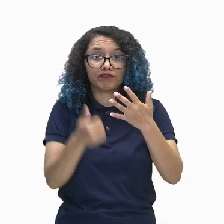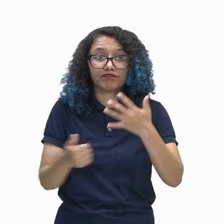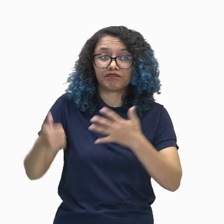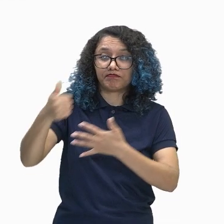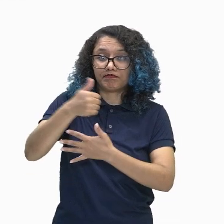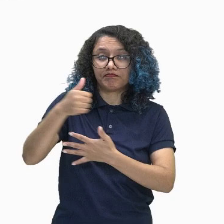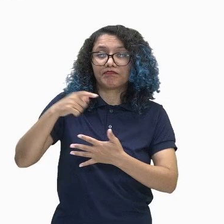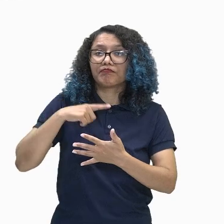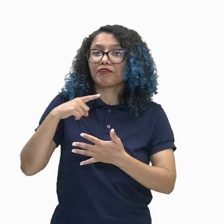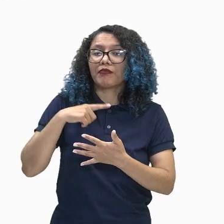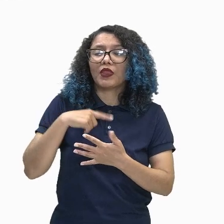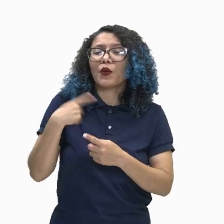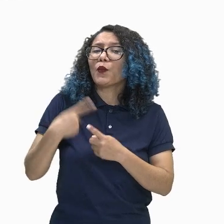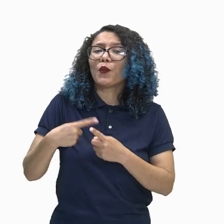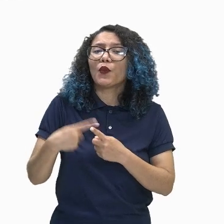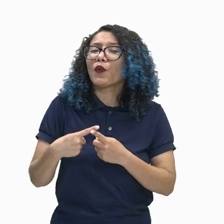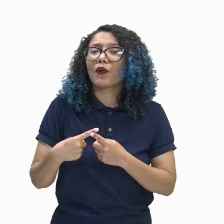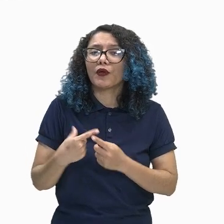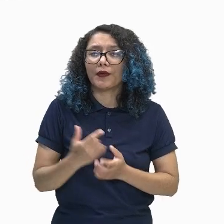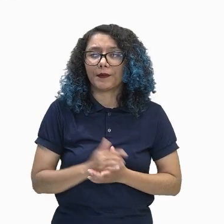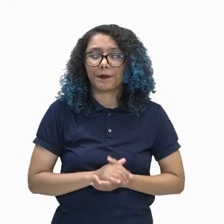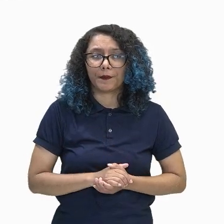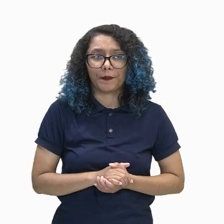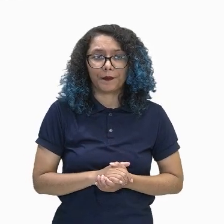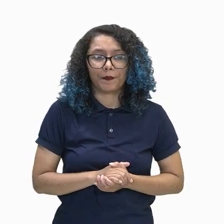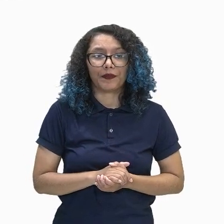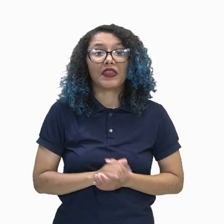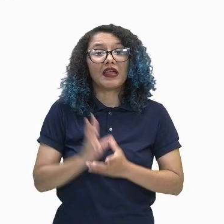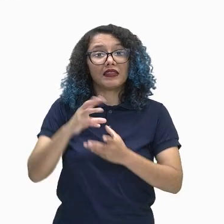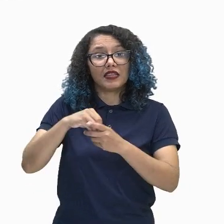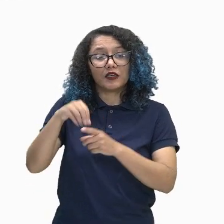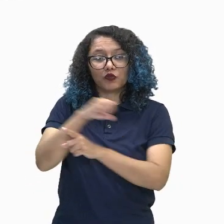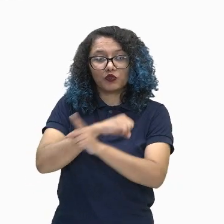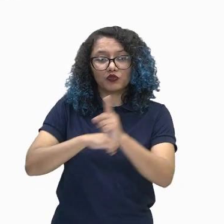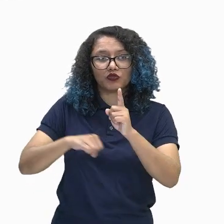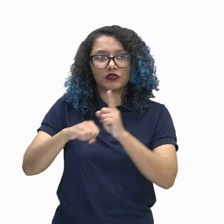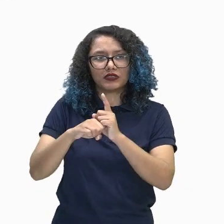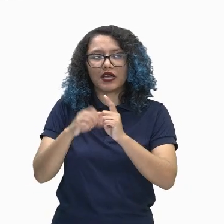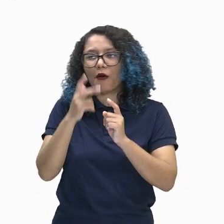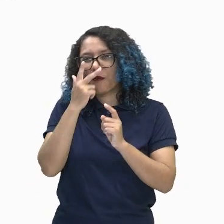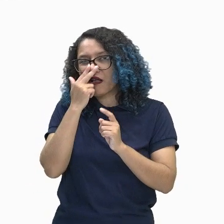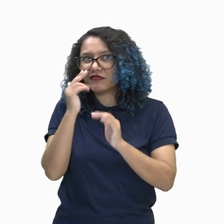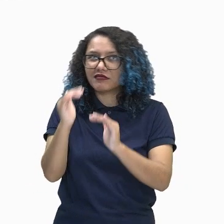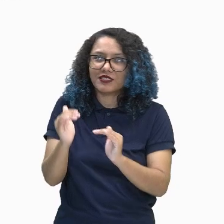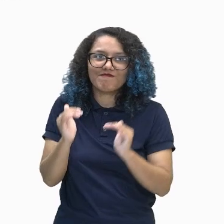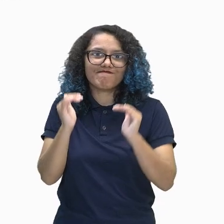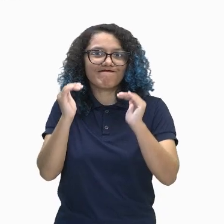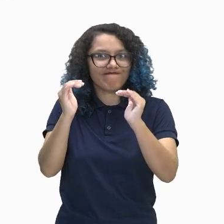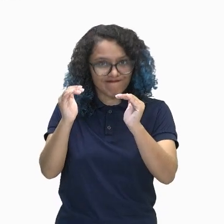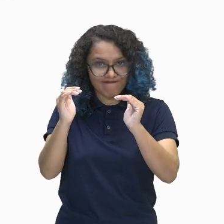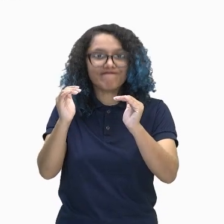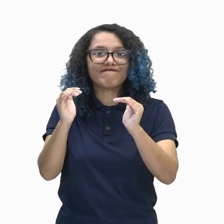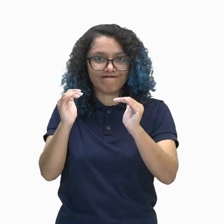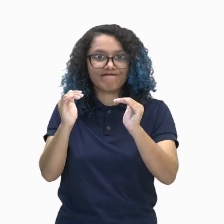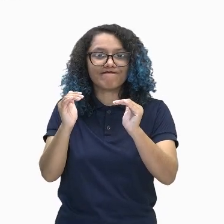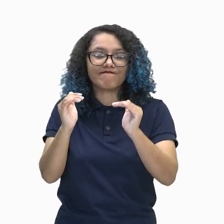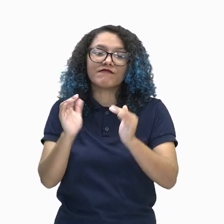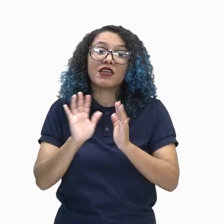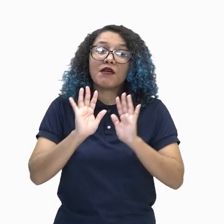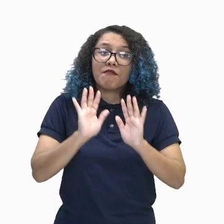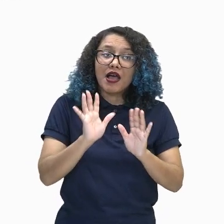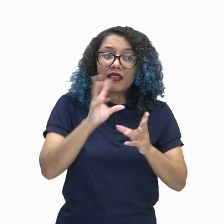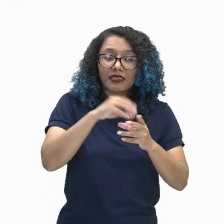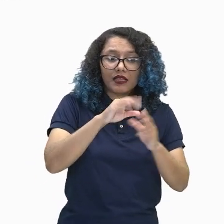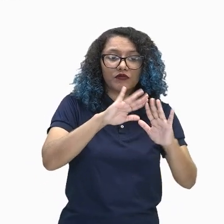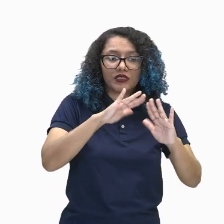estar no meio social mais abastado, digamos assim, né? Mas a escola,